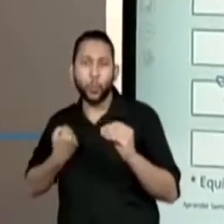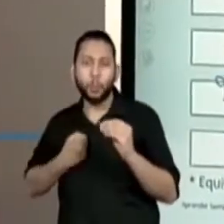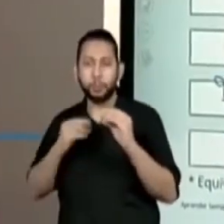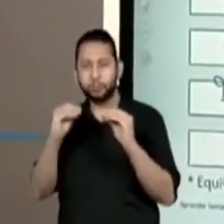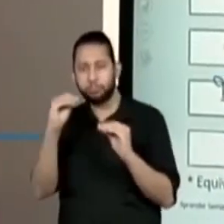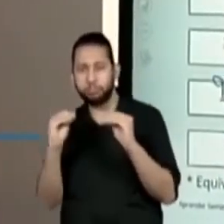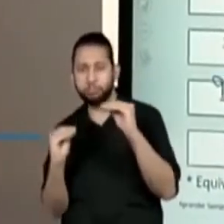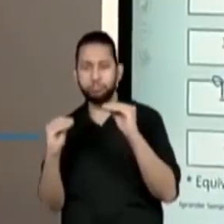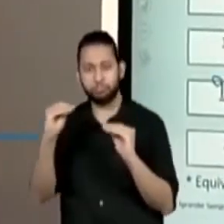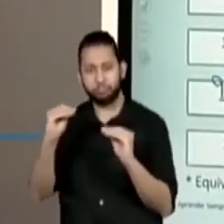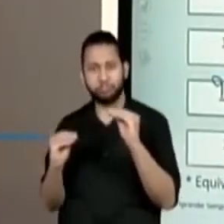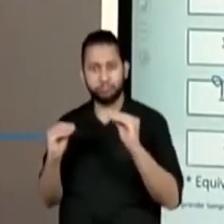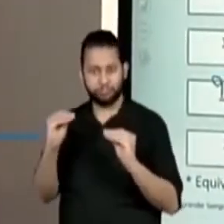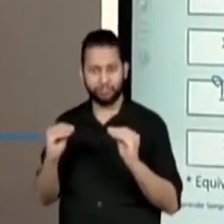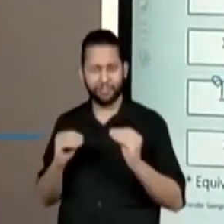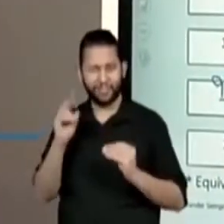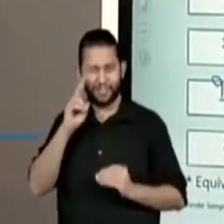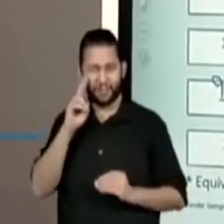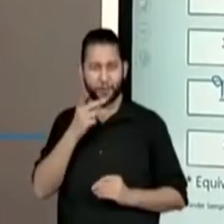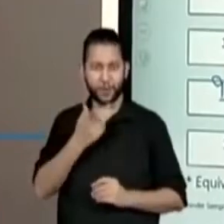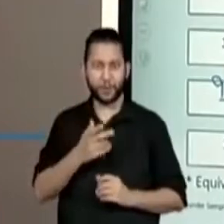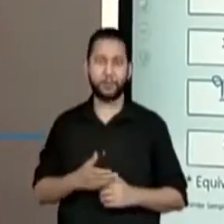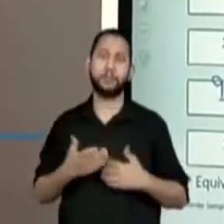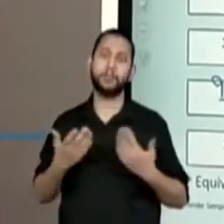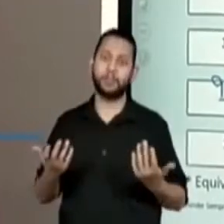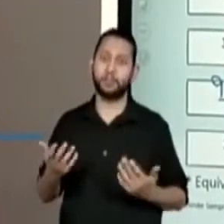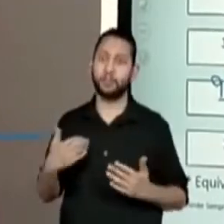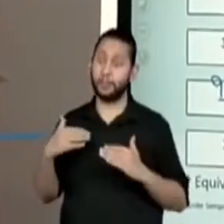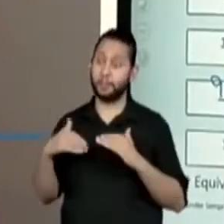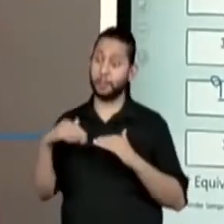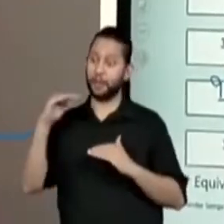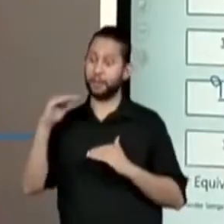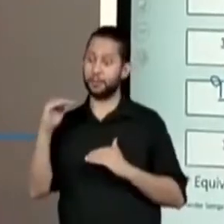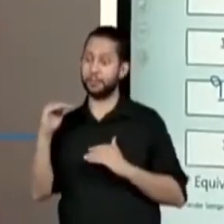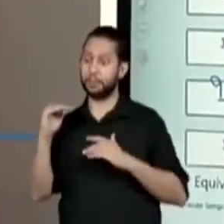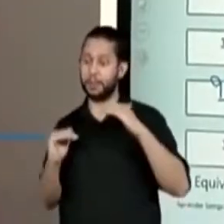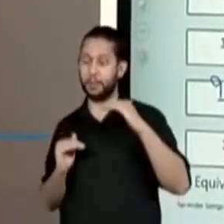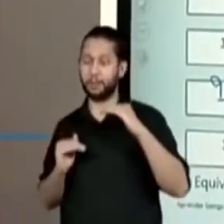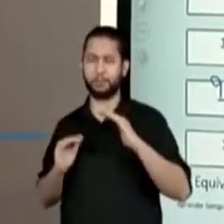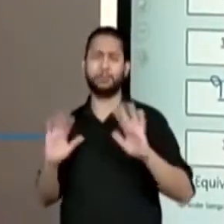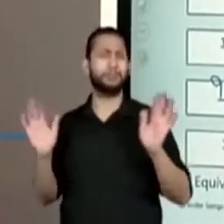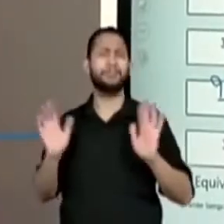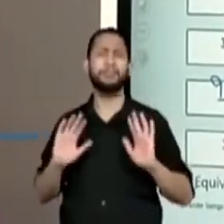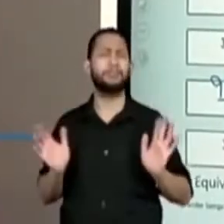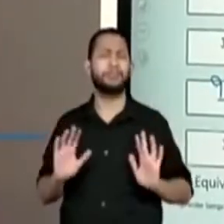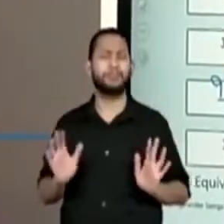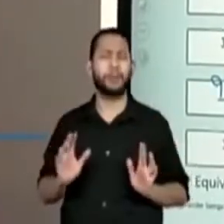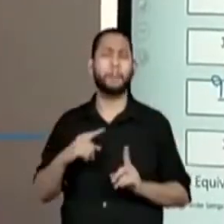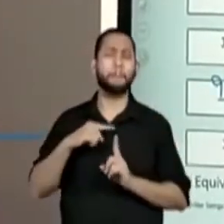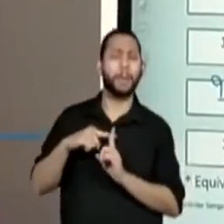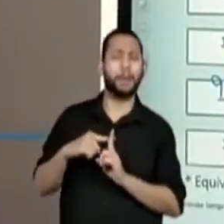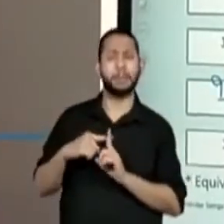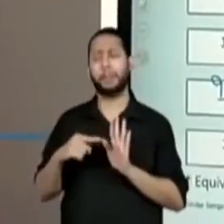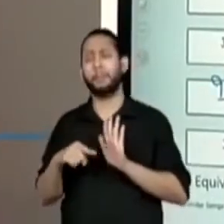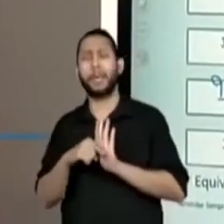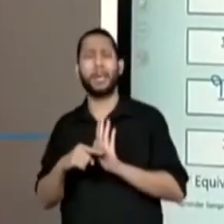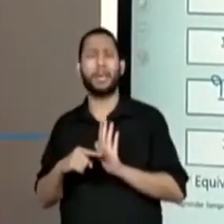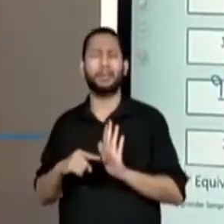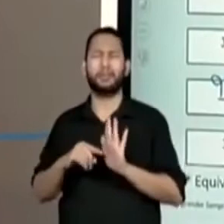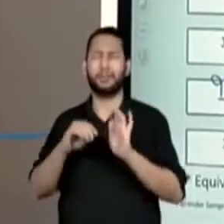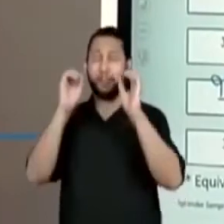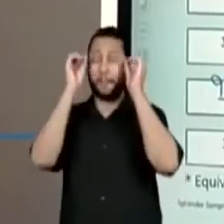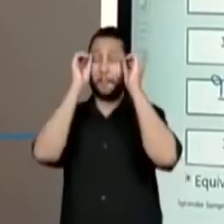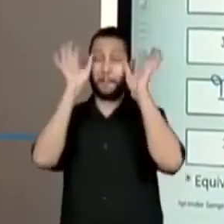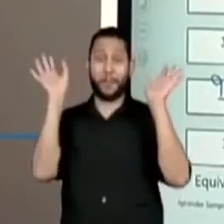adição subtração lembra que eu falo esquece negócio lá quanto é mais ou menos não importa turma ver com a estratégia mais eficiente